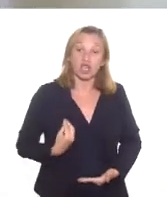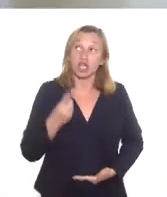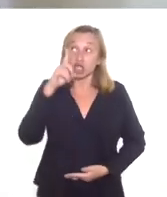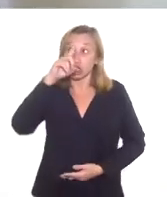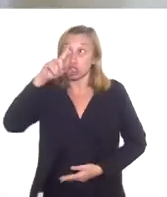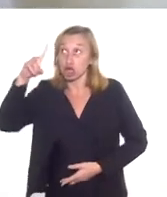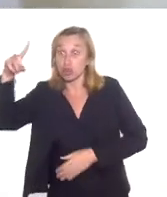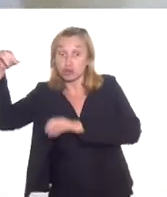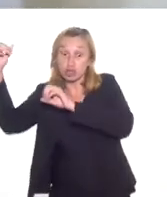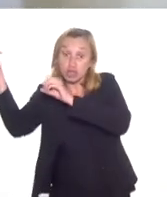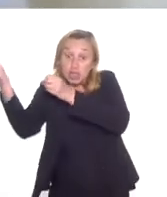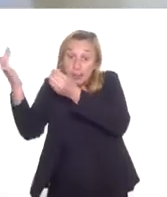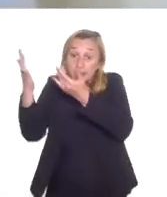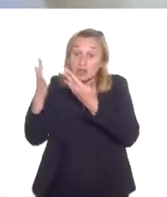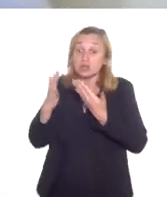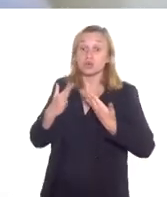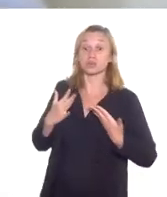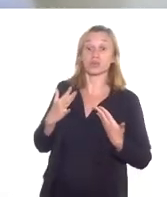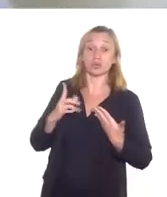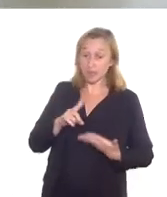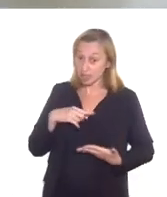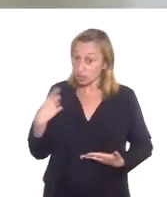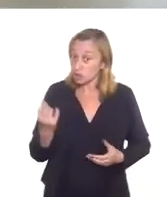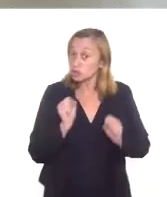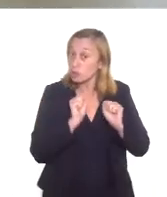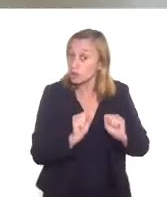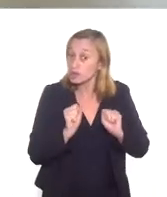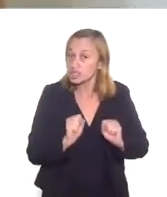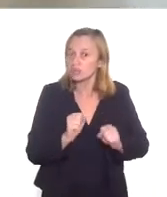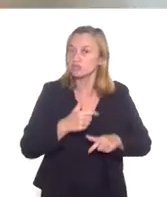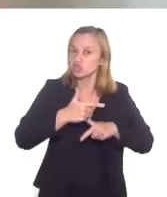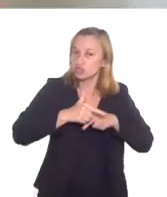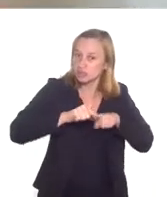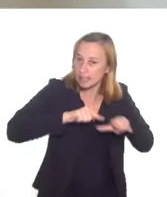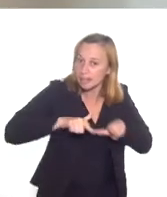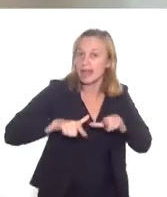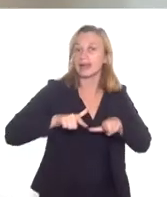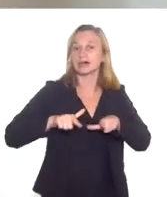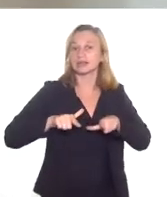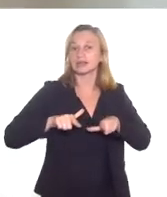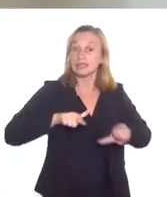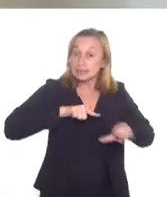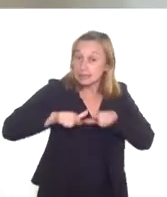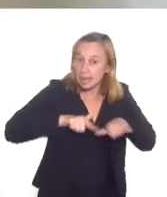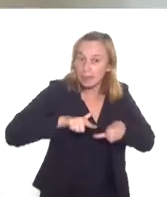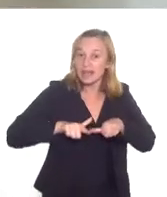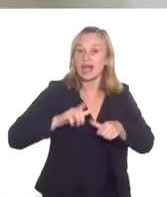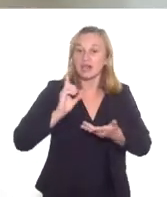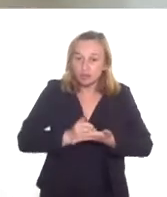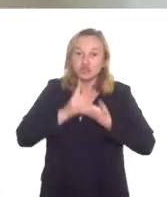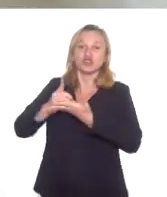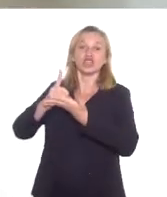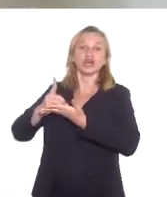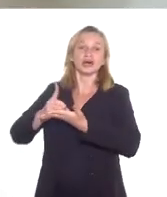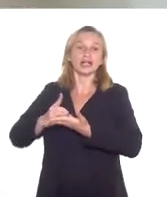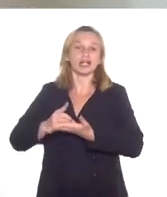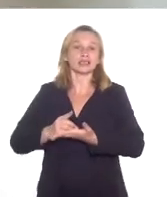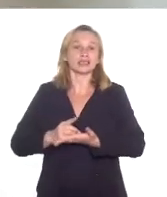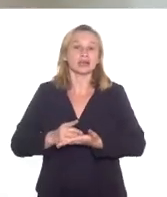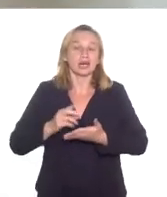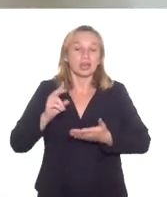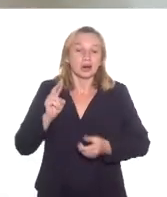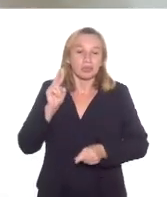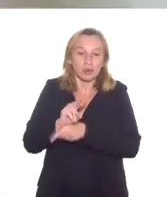Deus nos abençoe, para que possamos trabalhar trabalhar com dignidade em defesa